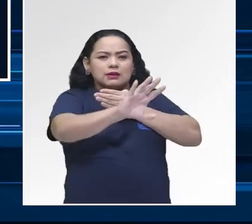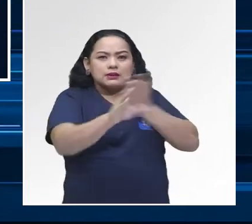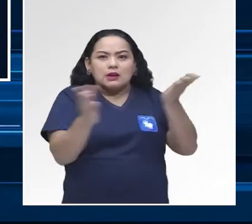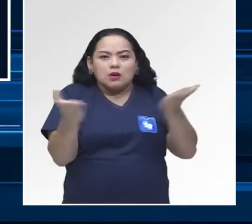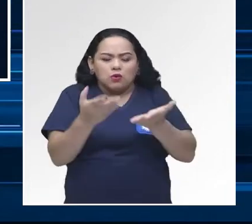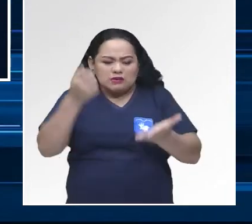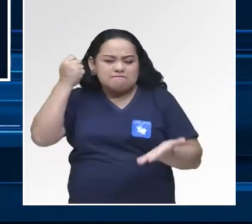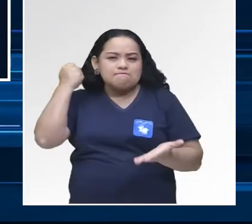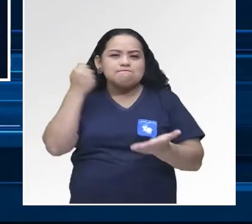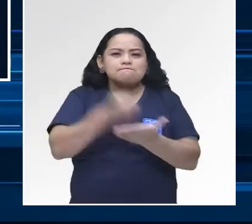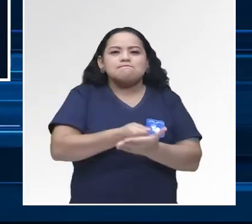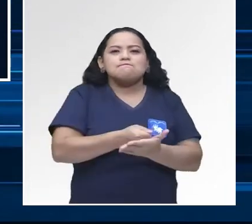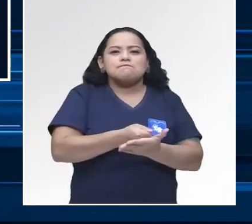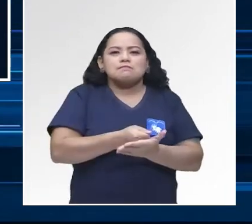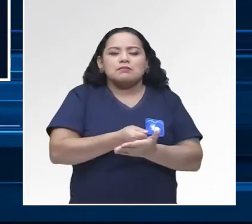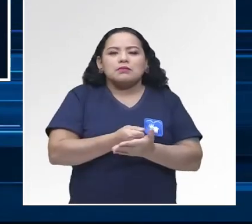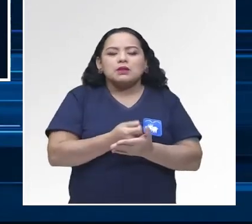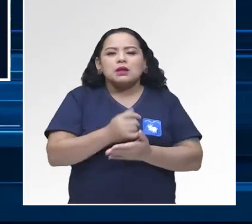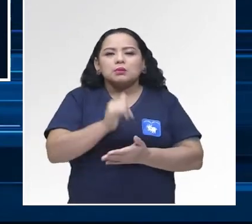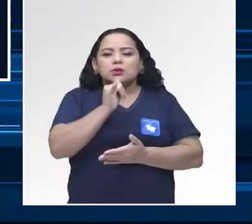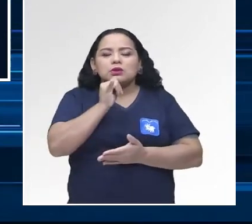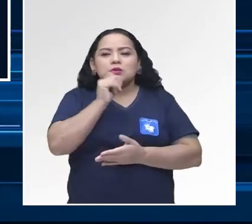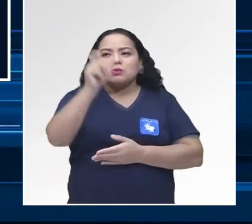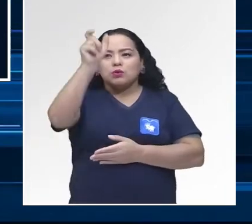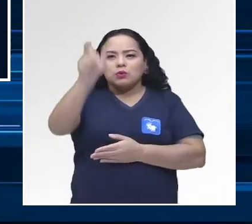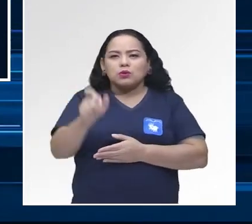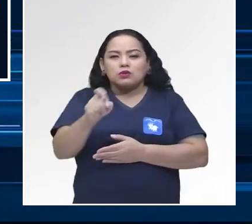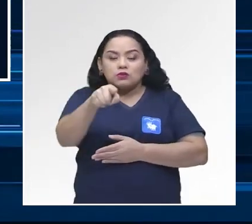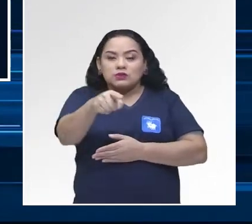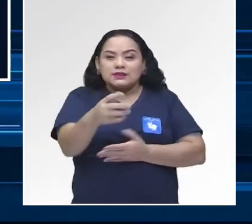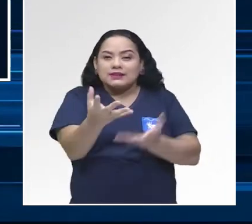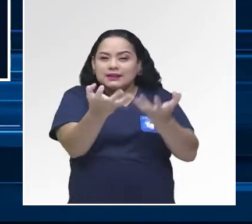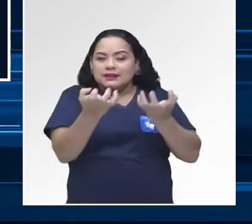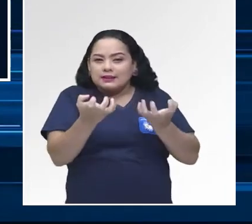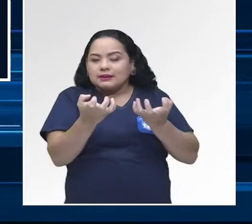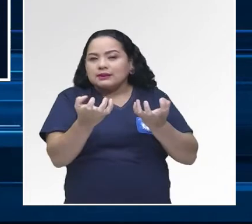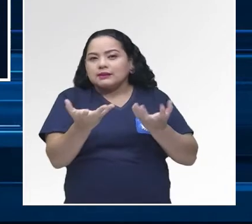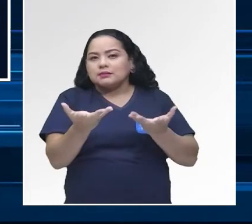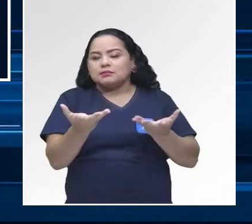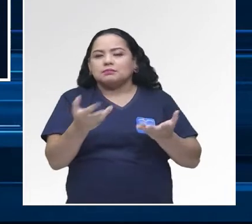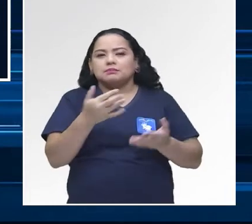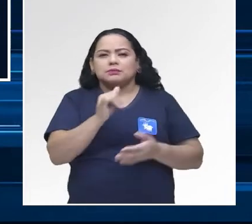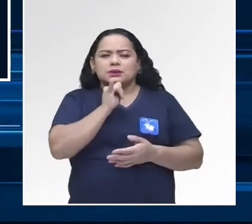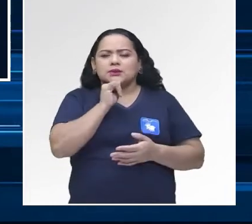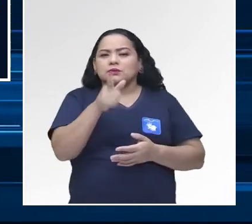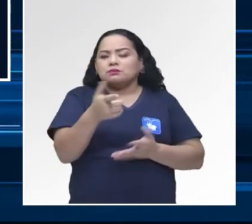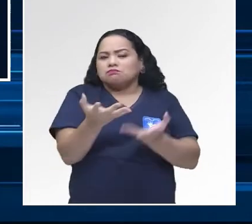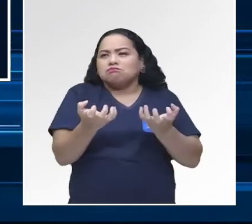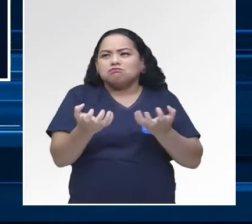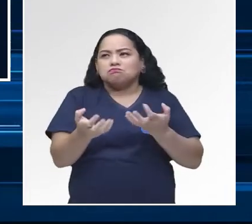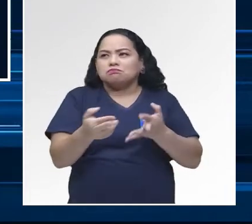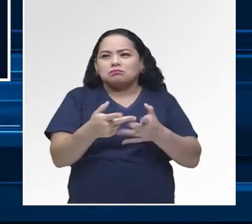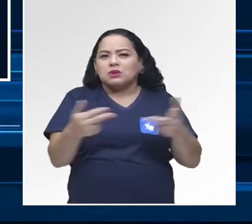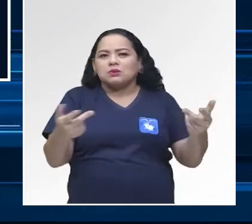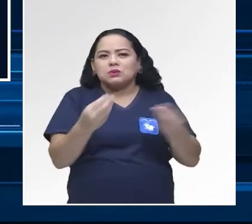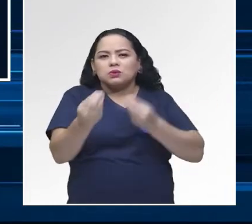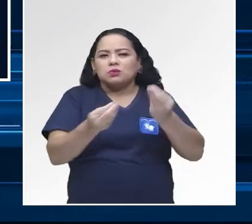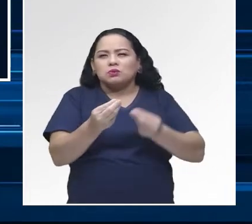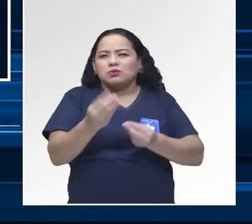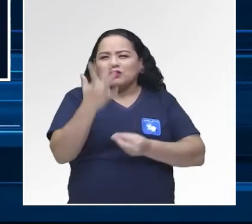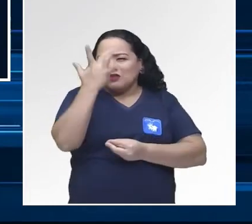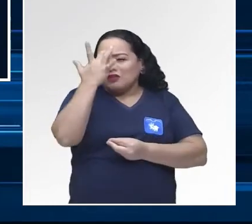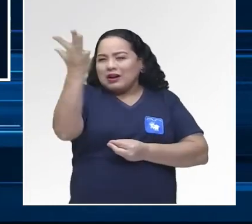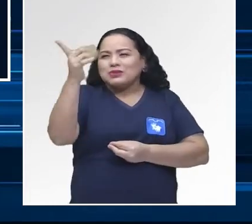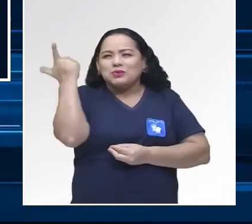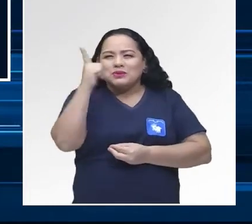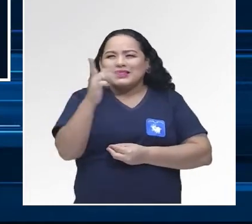né? Quando você quer alguma coisa, né, de uma maneira muito fácil e